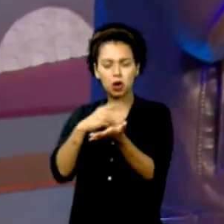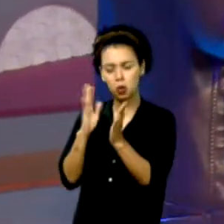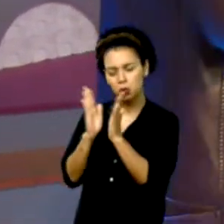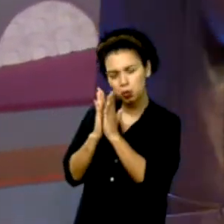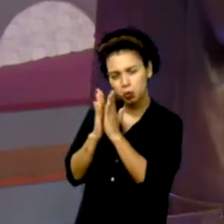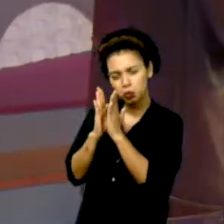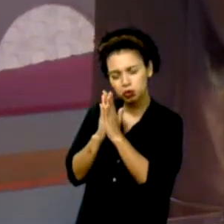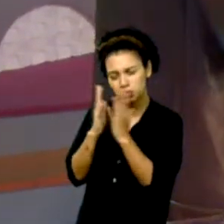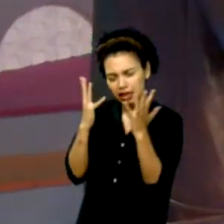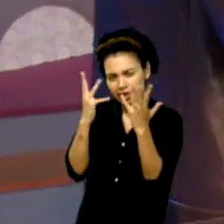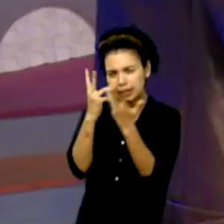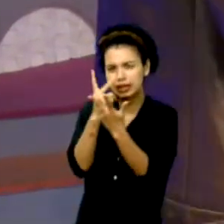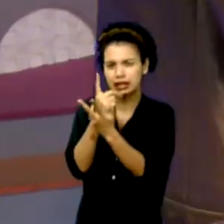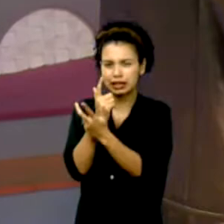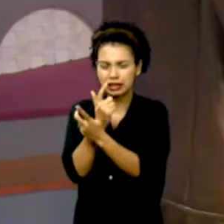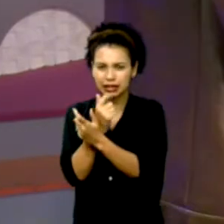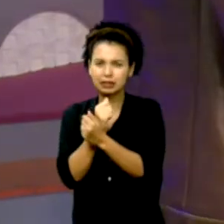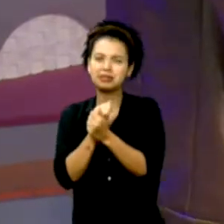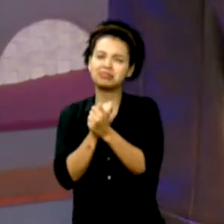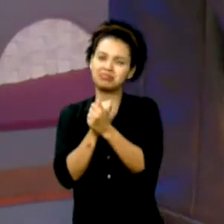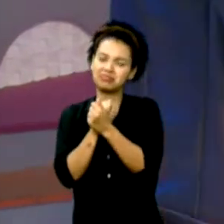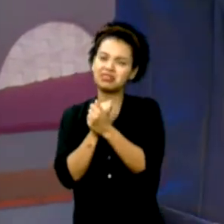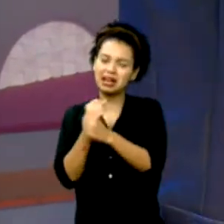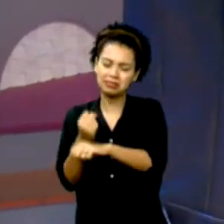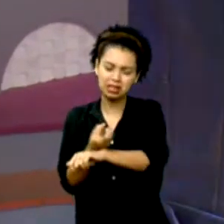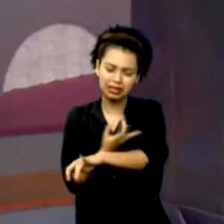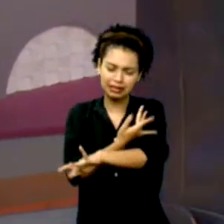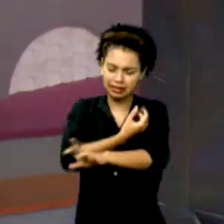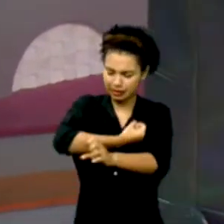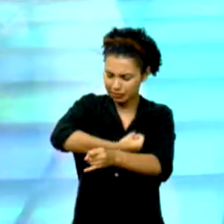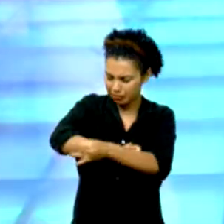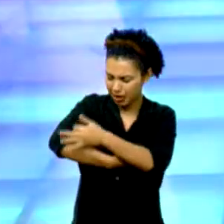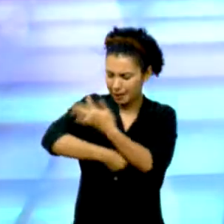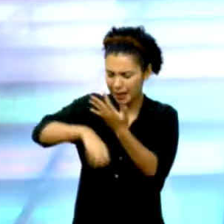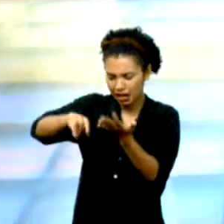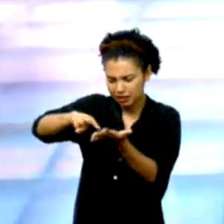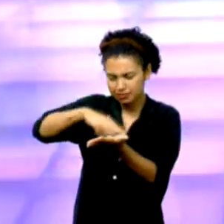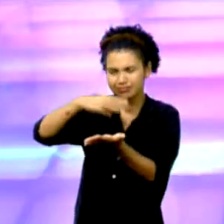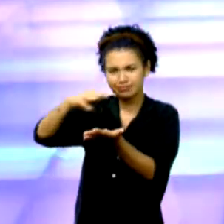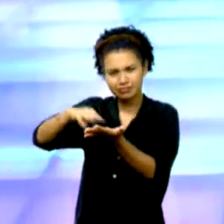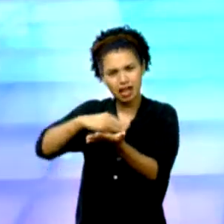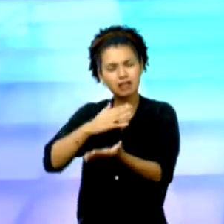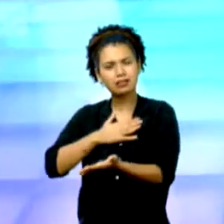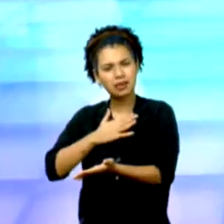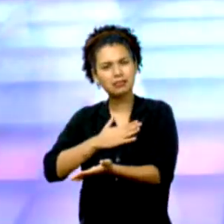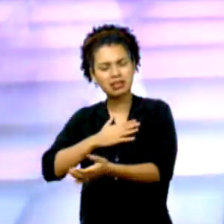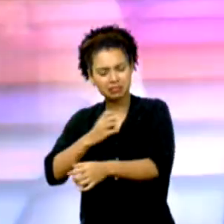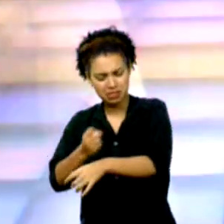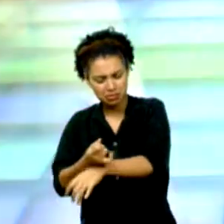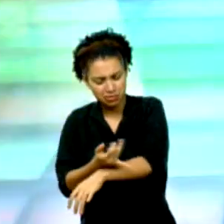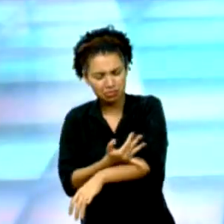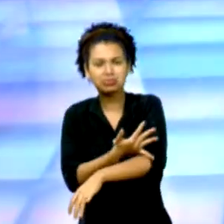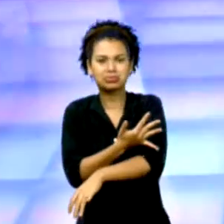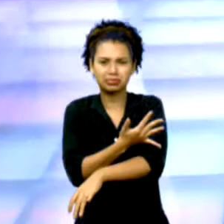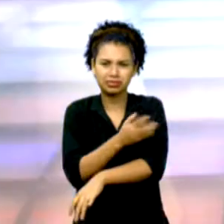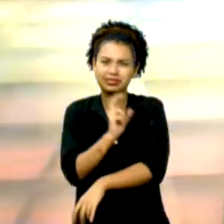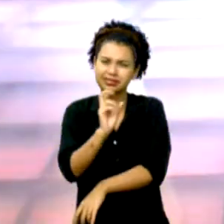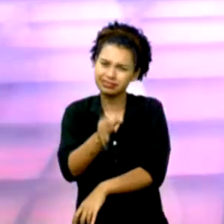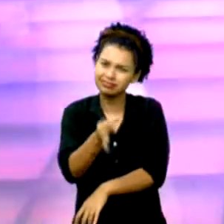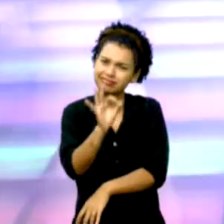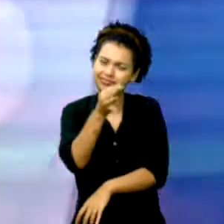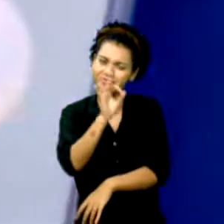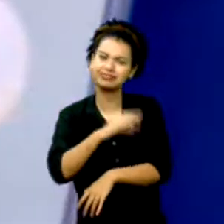às vezes, né, aquela inspiração que vem do alto, não é, para te muita emoção, não é, Isaac? É